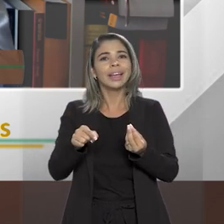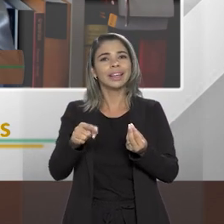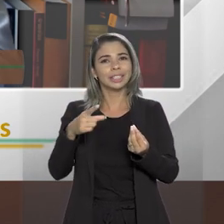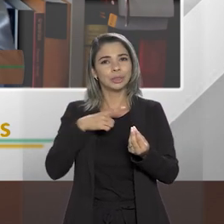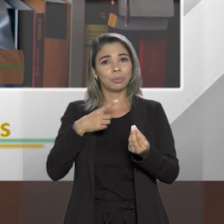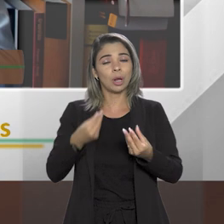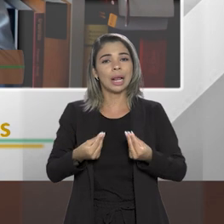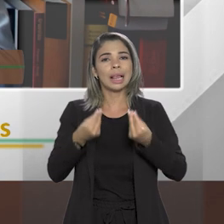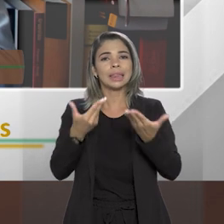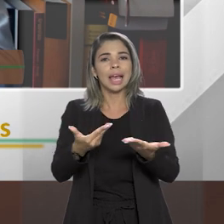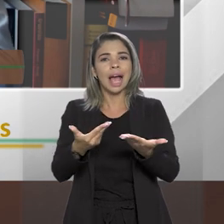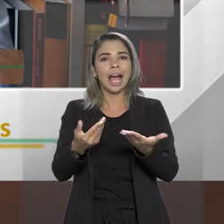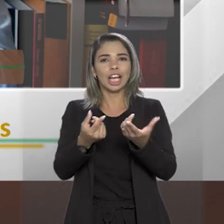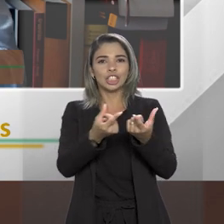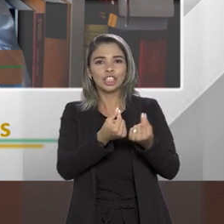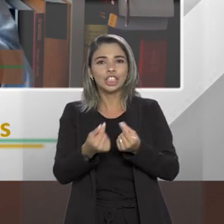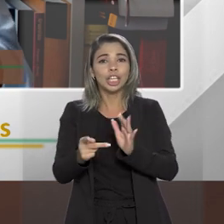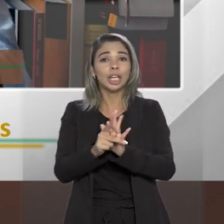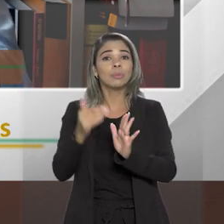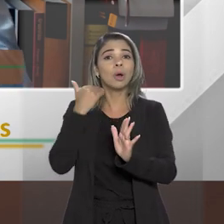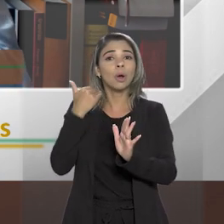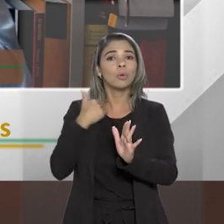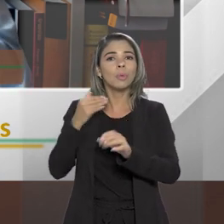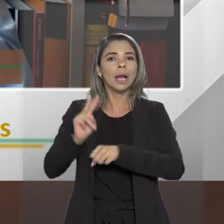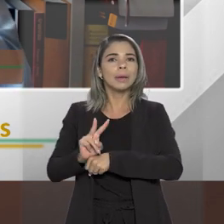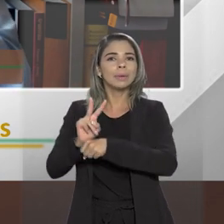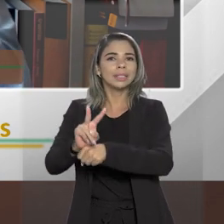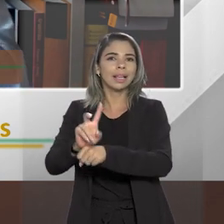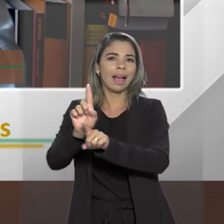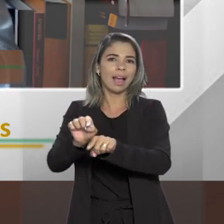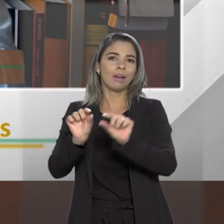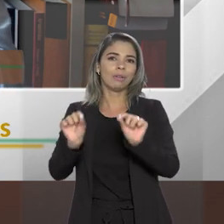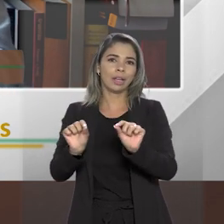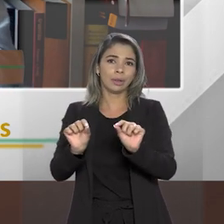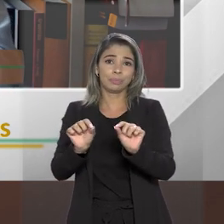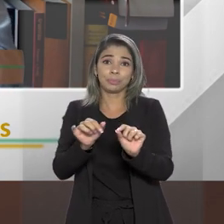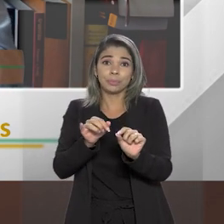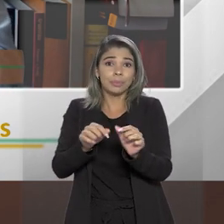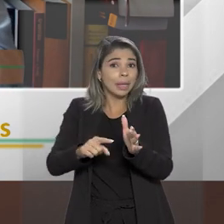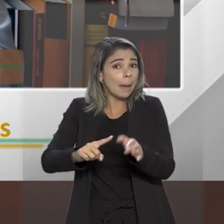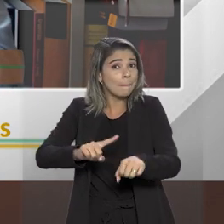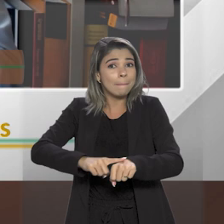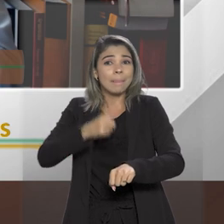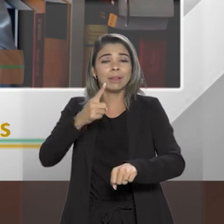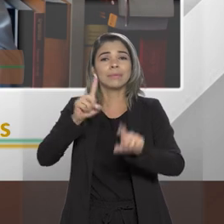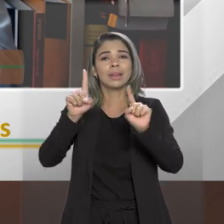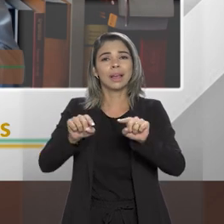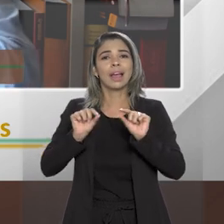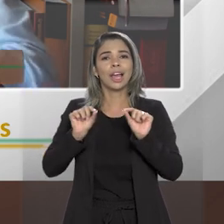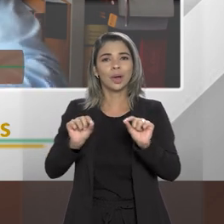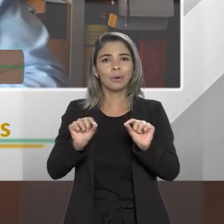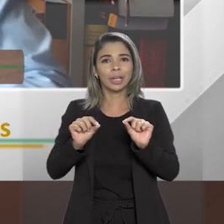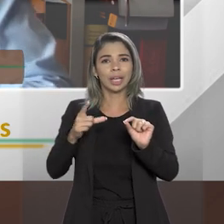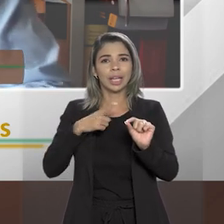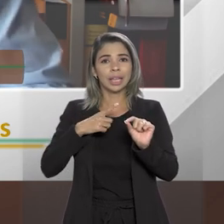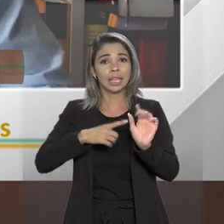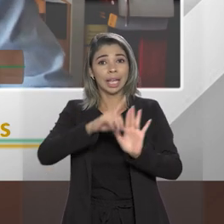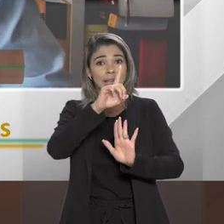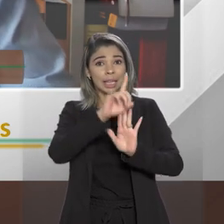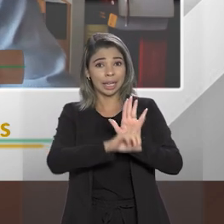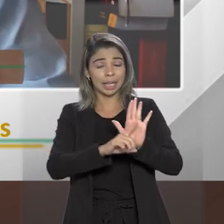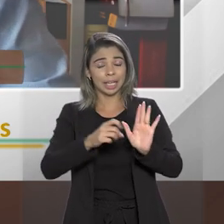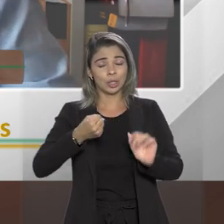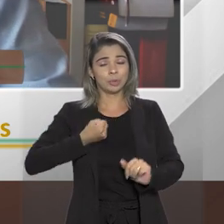crédito do bancário. Uma das primeiras delas foi exatamente o decreto